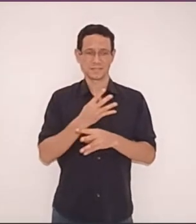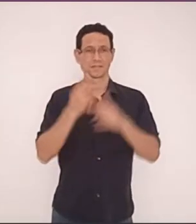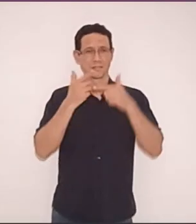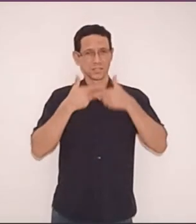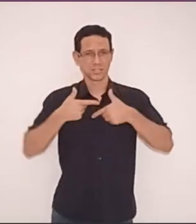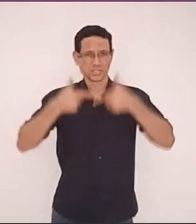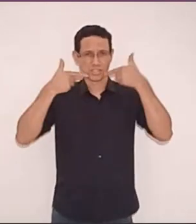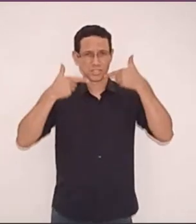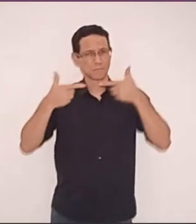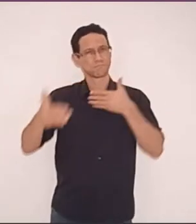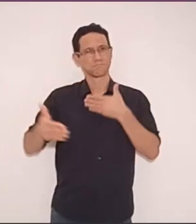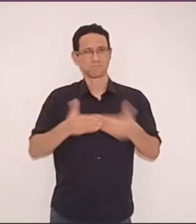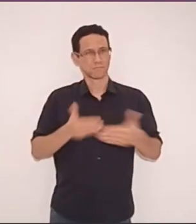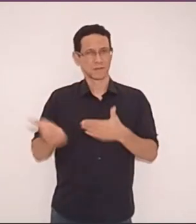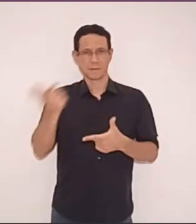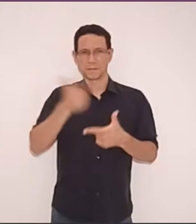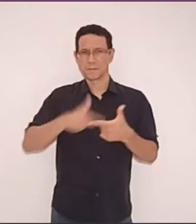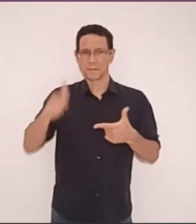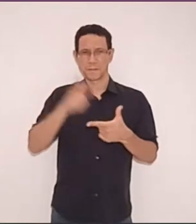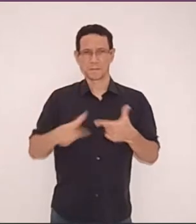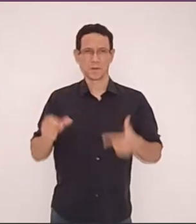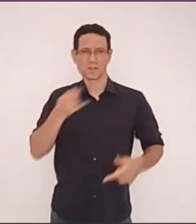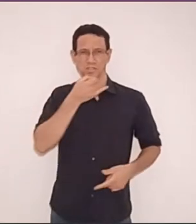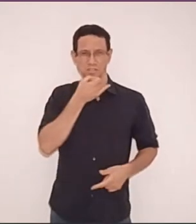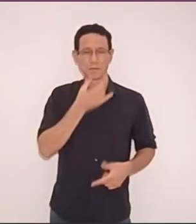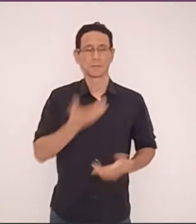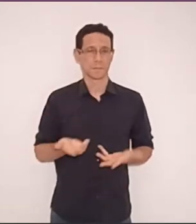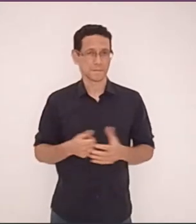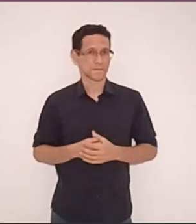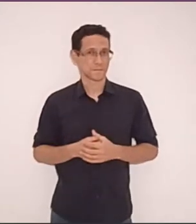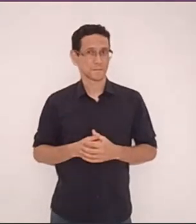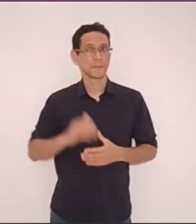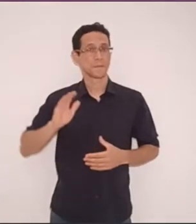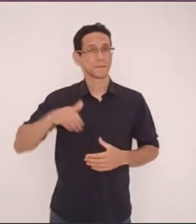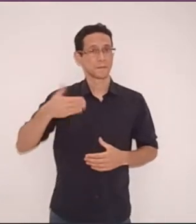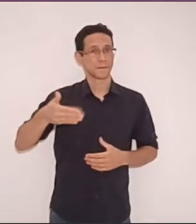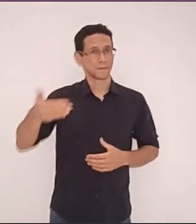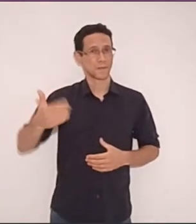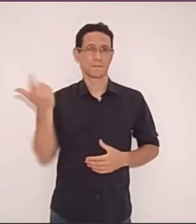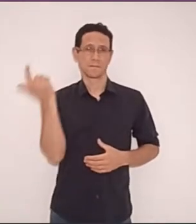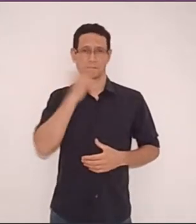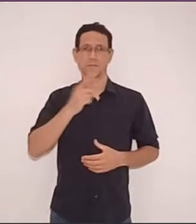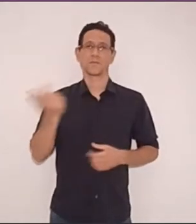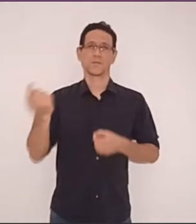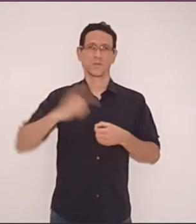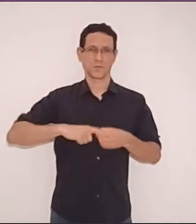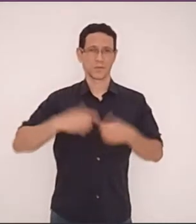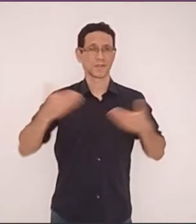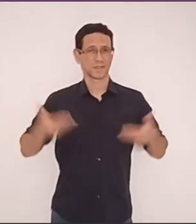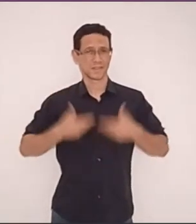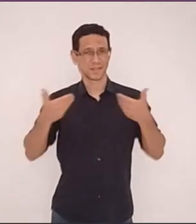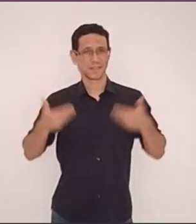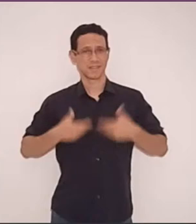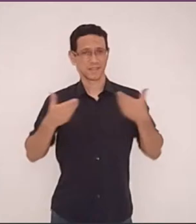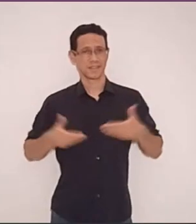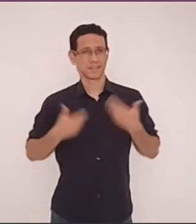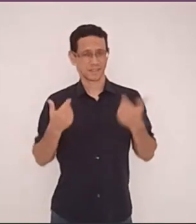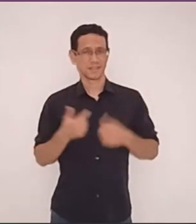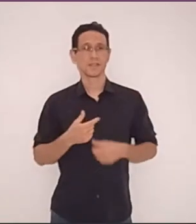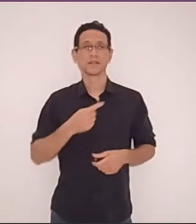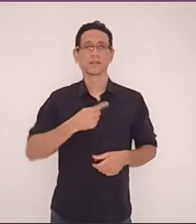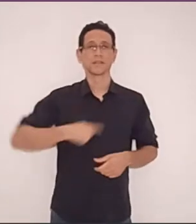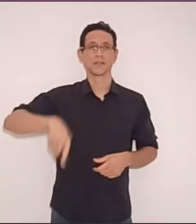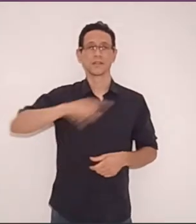tristeza fala festeja a vinda das alegrias nós somos a gira da